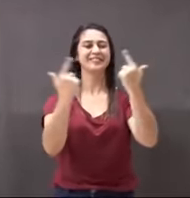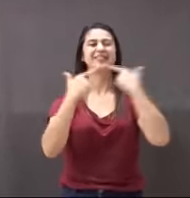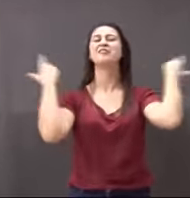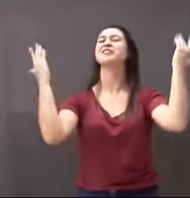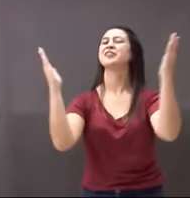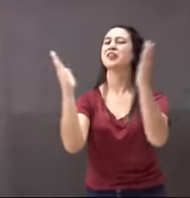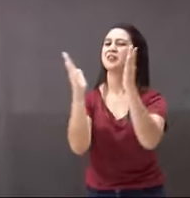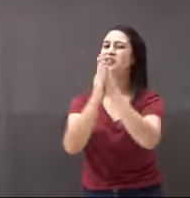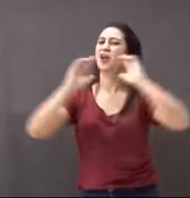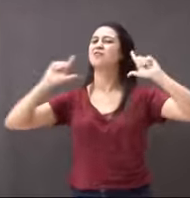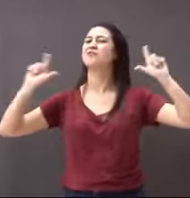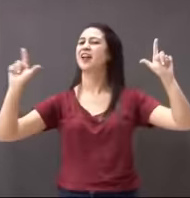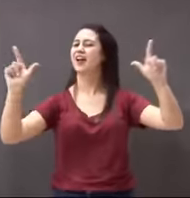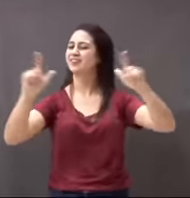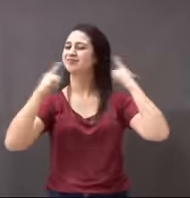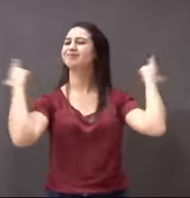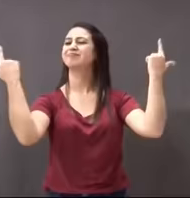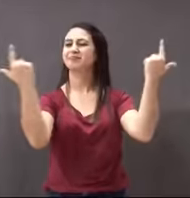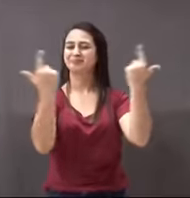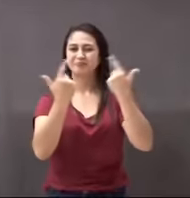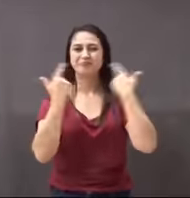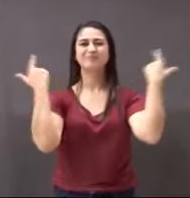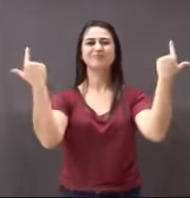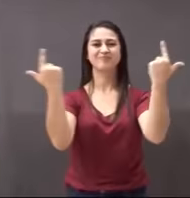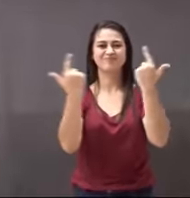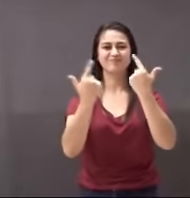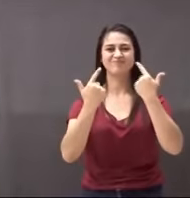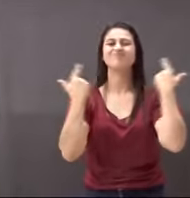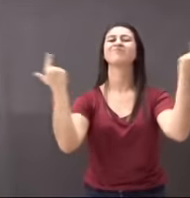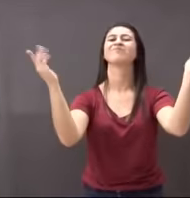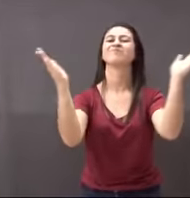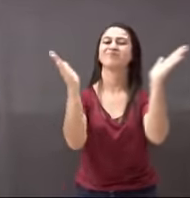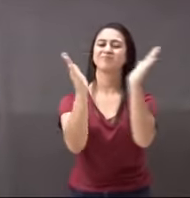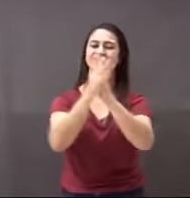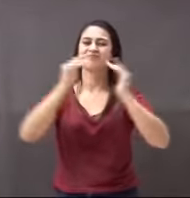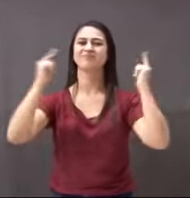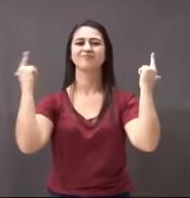love, love, love, love, love, love, love, love.